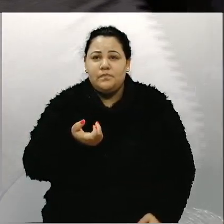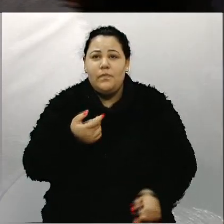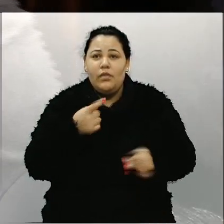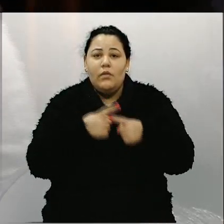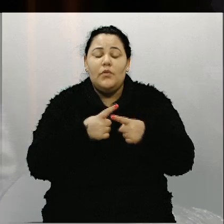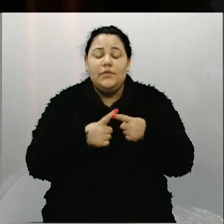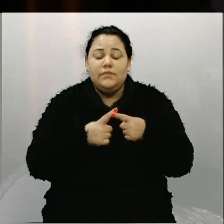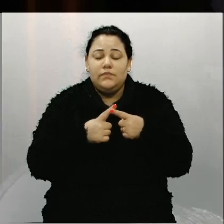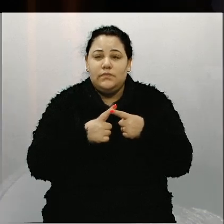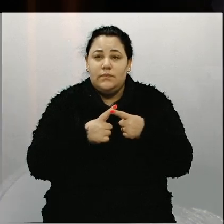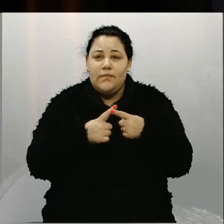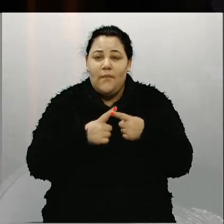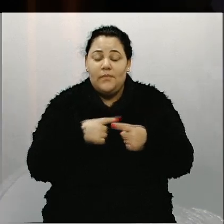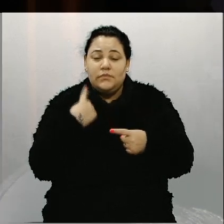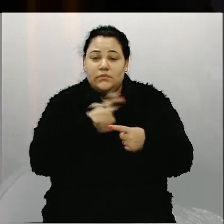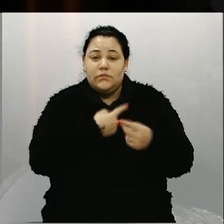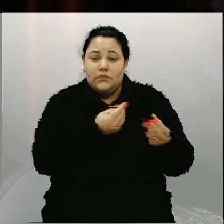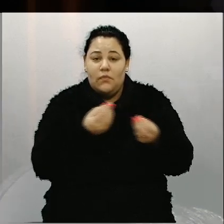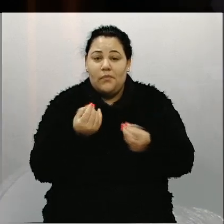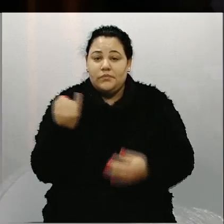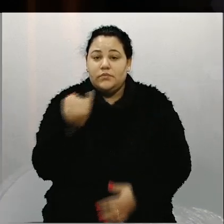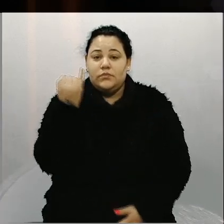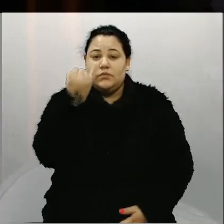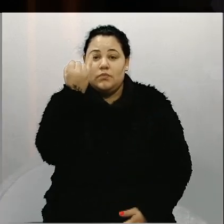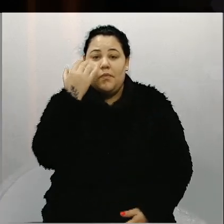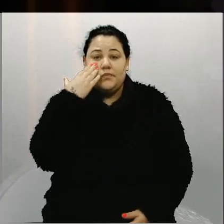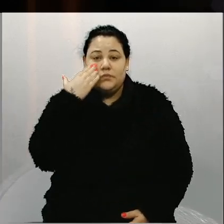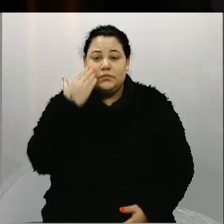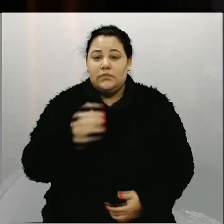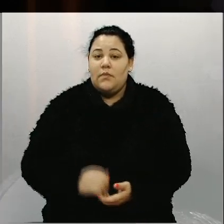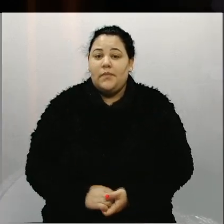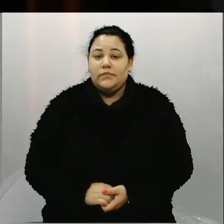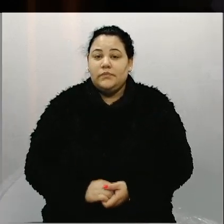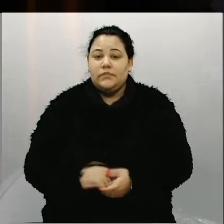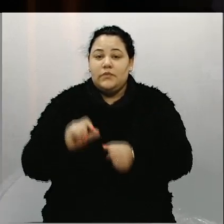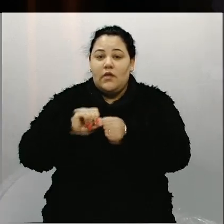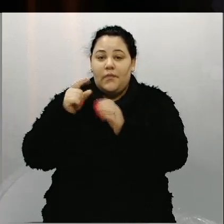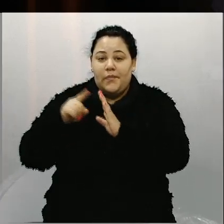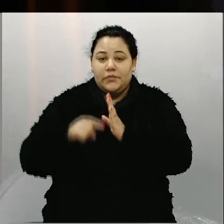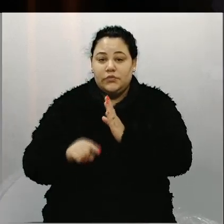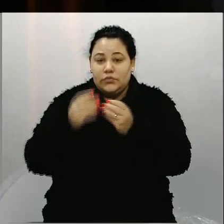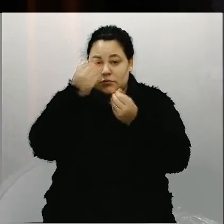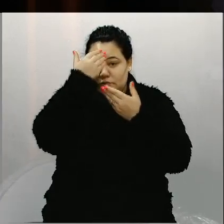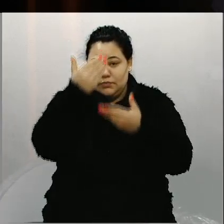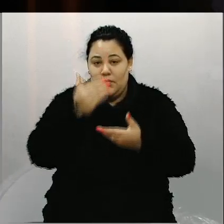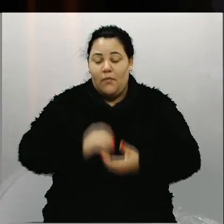Porque para nós é importante saber esse questionamento também. Muito obrigado.